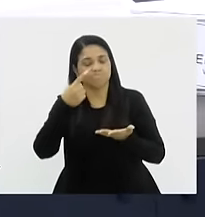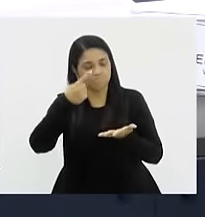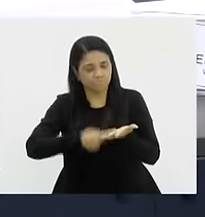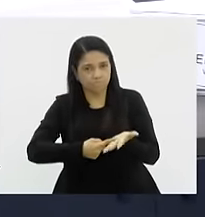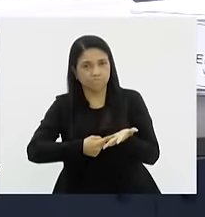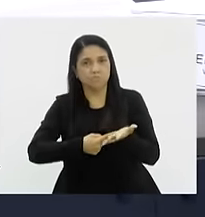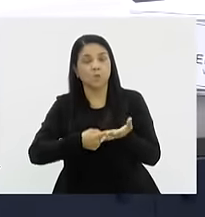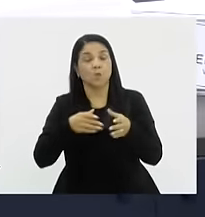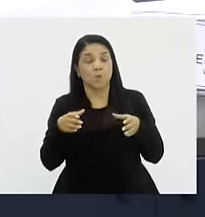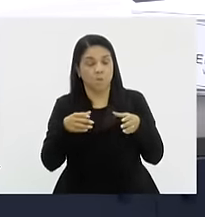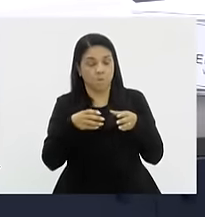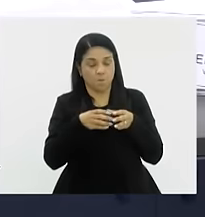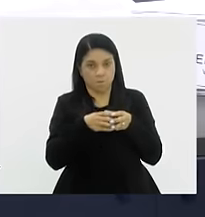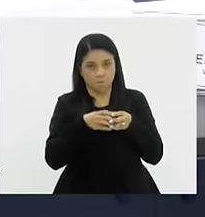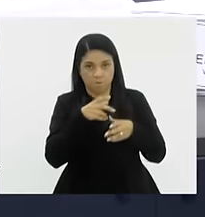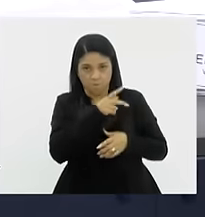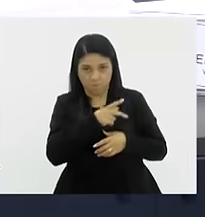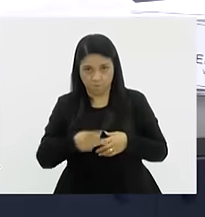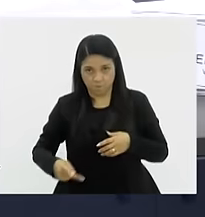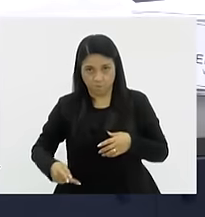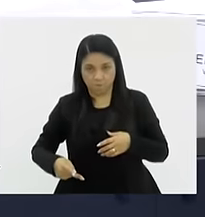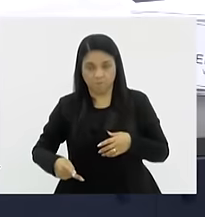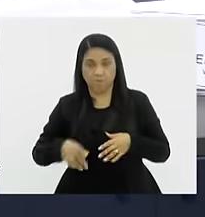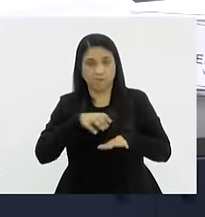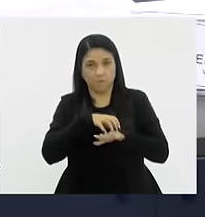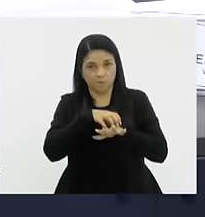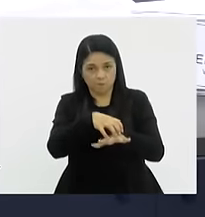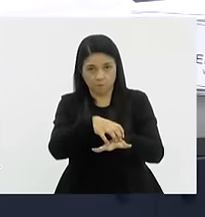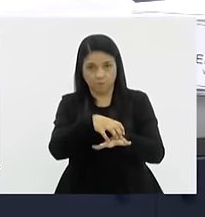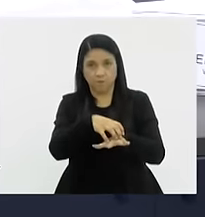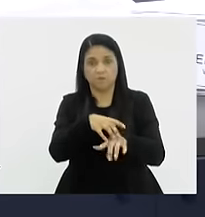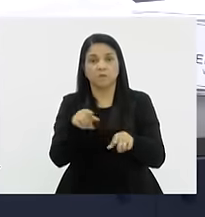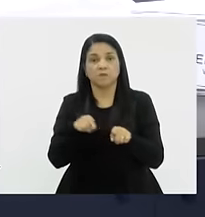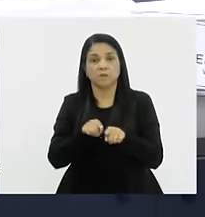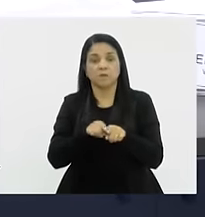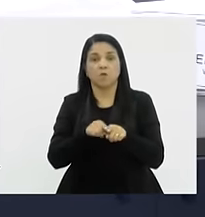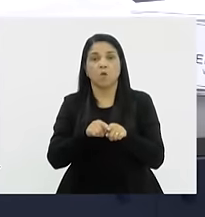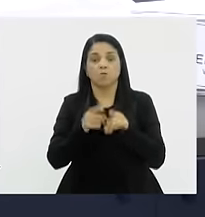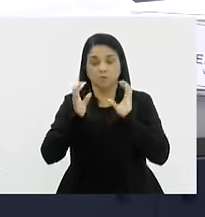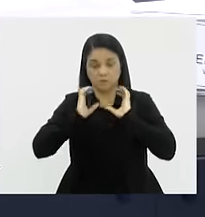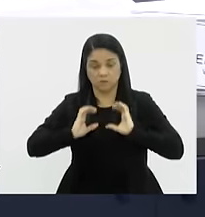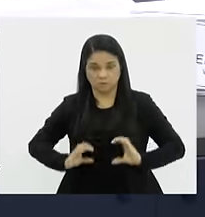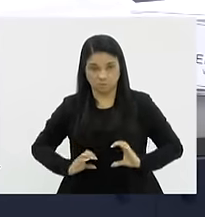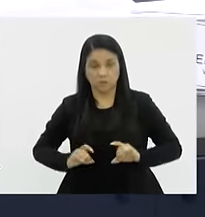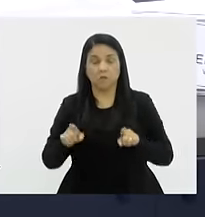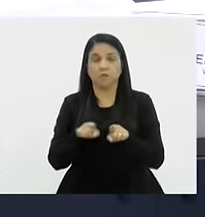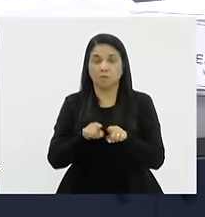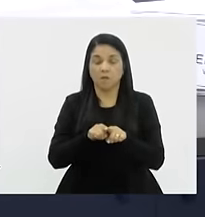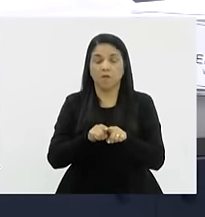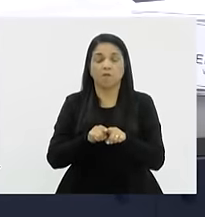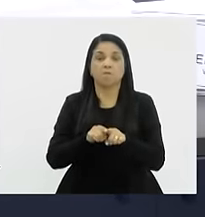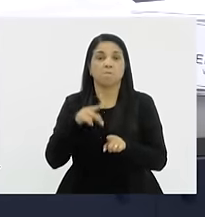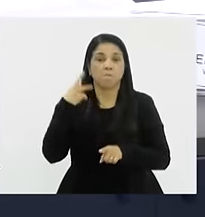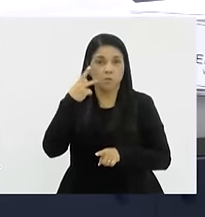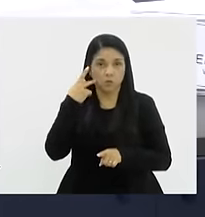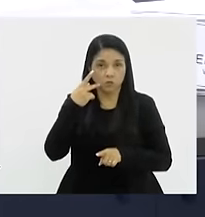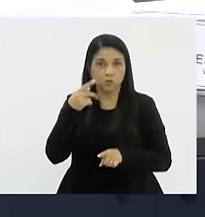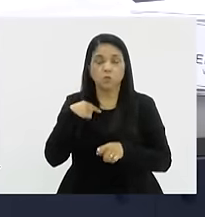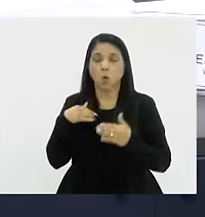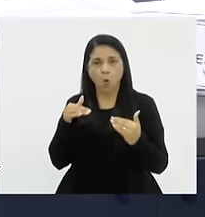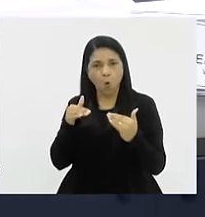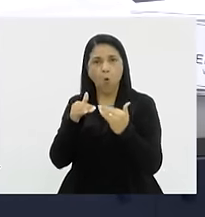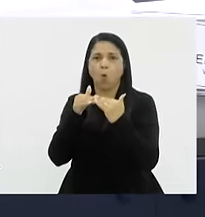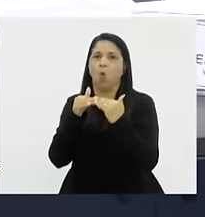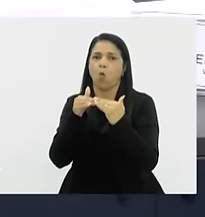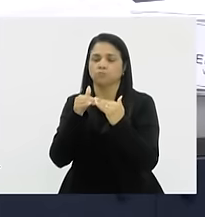como presidente da Comissão de Transporte, precisamente como parlamentar e cidadão, concordo plenamente com Vossa